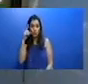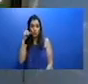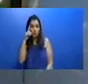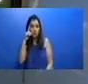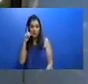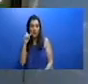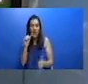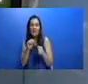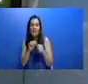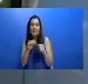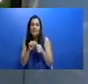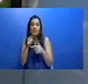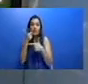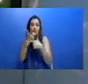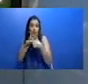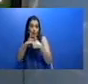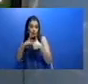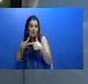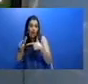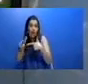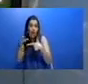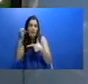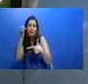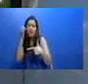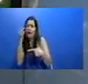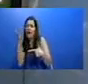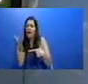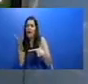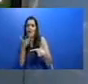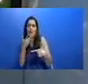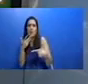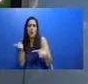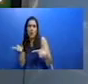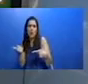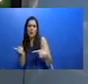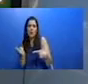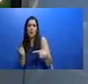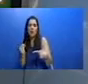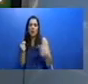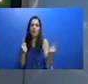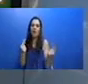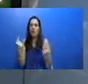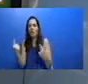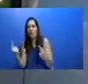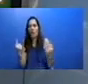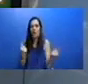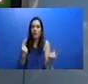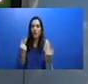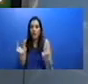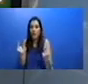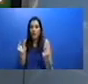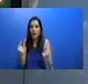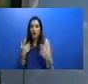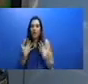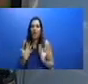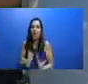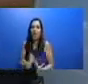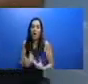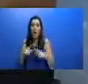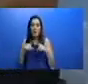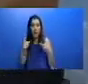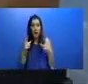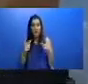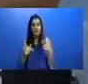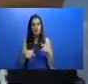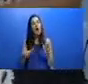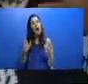o algoritmo da divisão. E aí vai facilitar a nossa vida para não ficar contando assim de um em um. Mas, por enquanto, essa foi a nossa estratégia